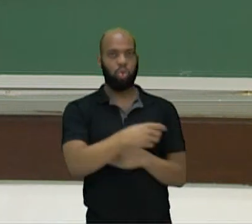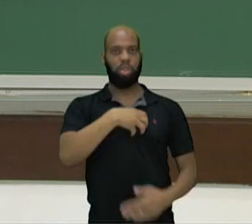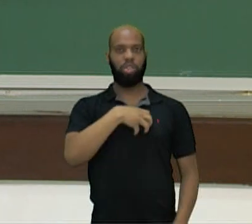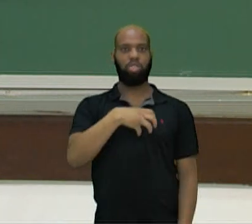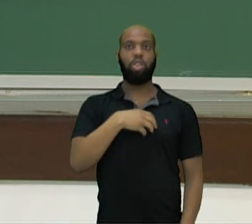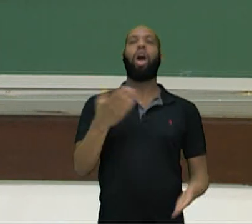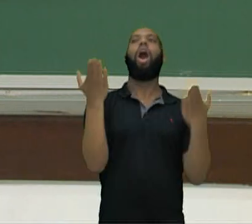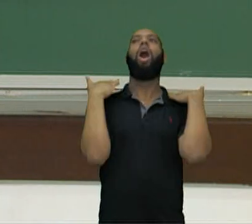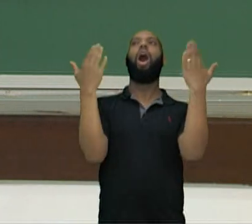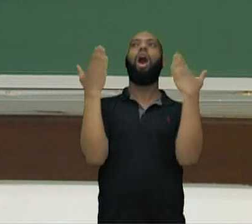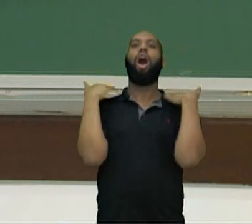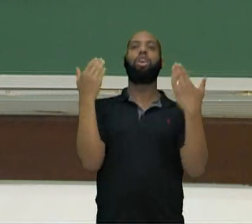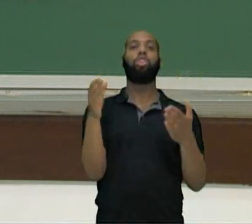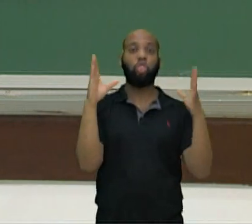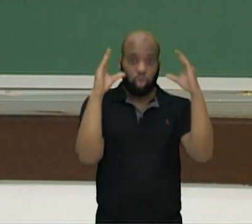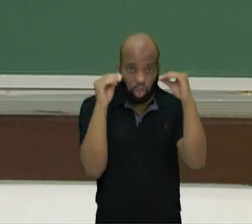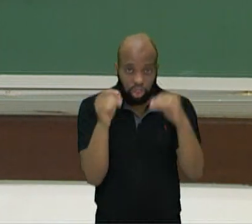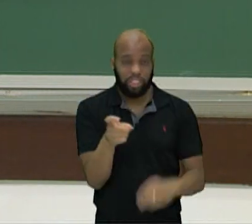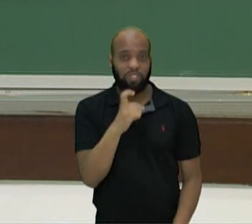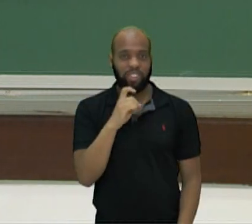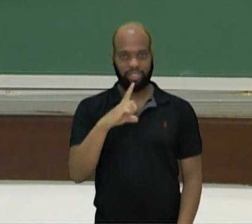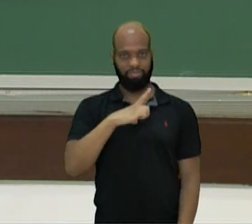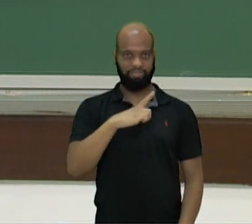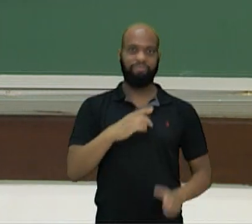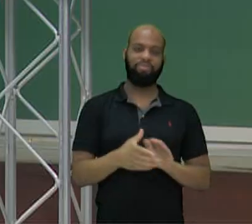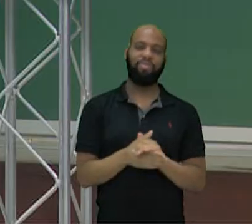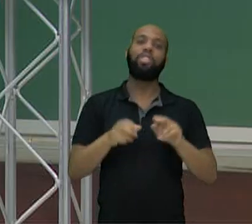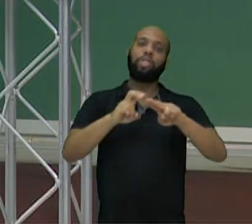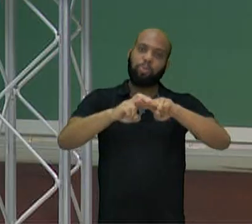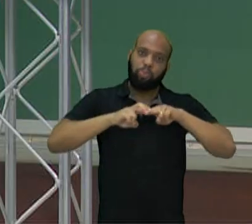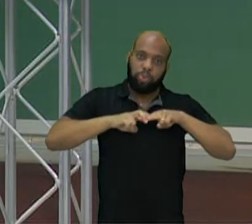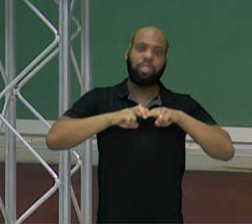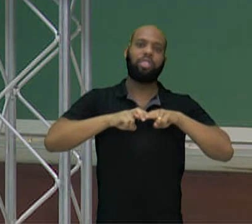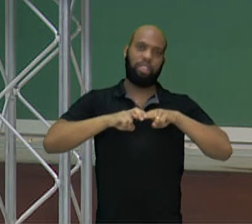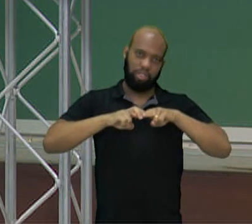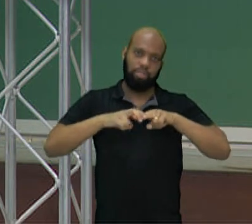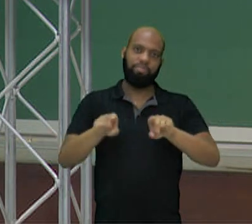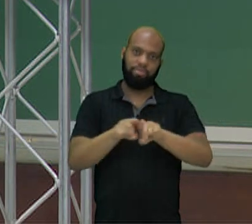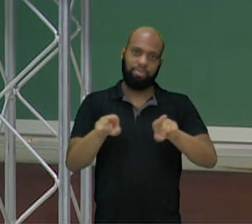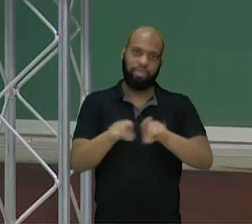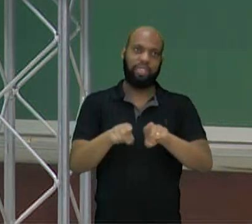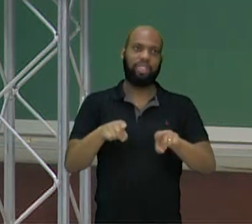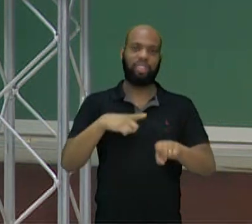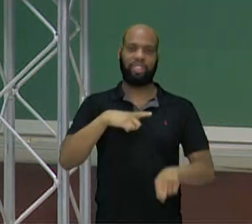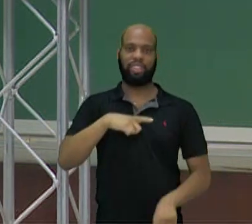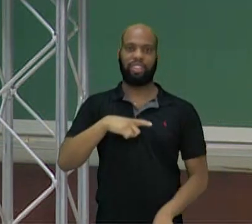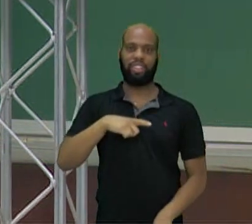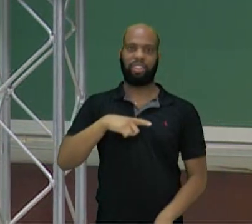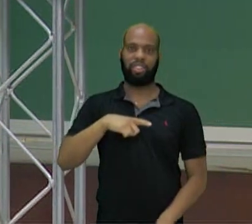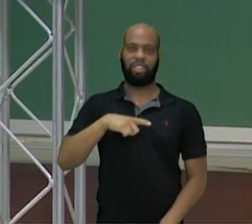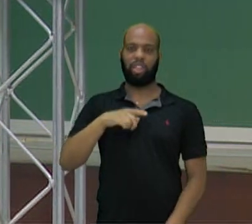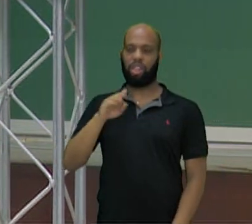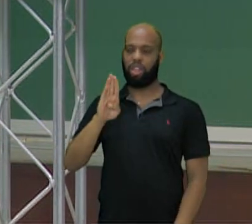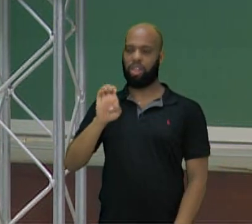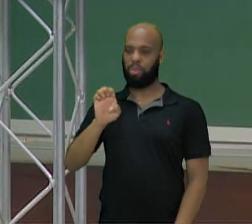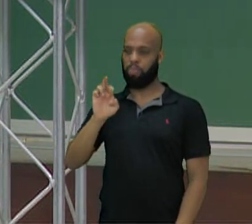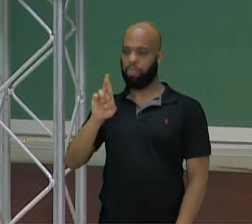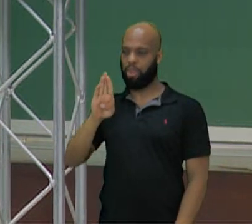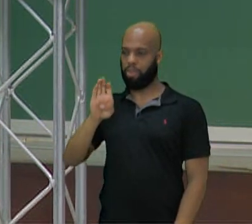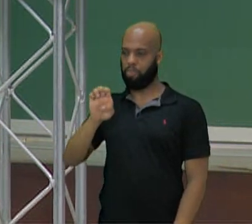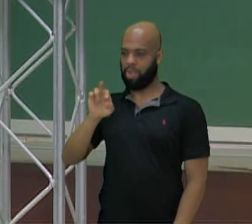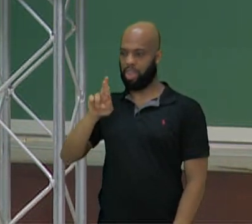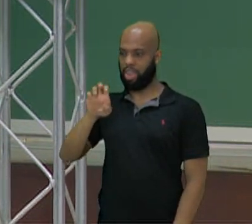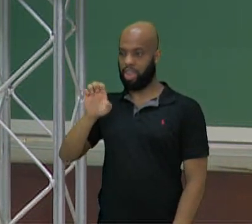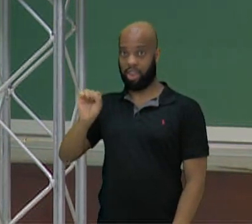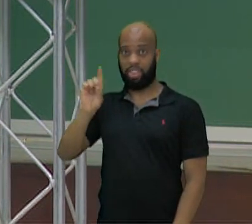naquele calorão, chega de noite aquele frio. E é por isso que os berberes, que vocês sabem quem são, os povos